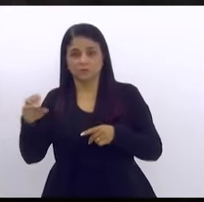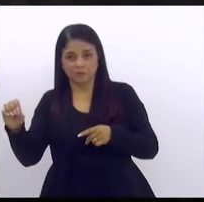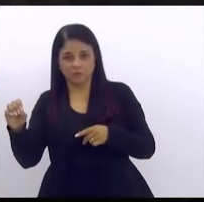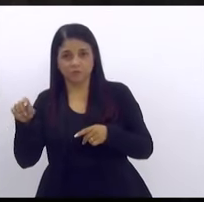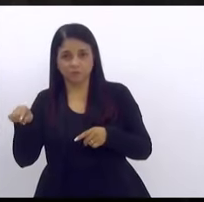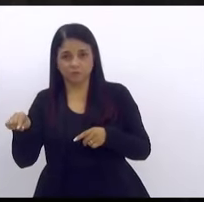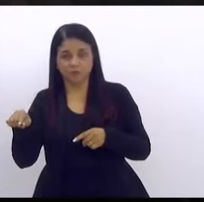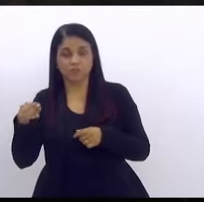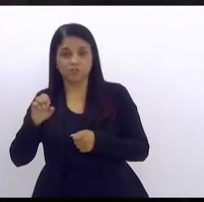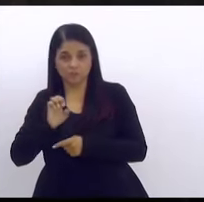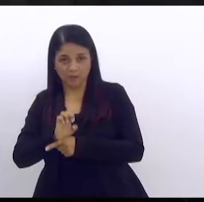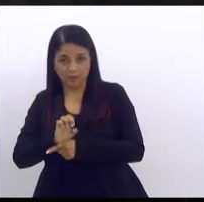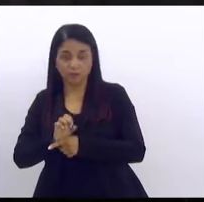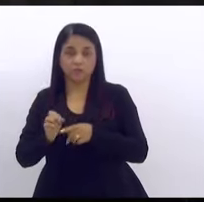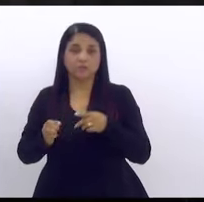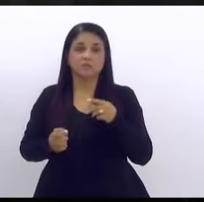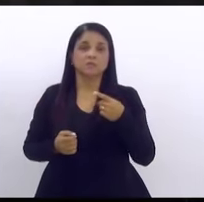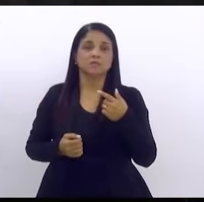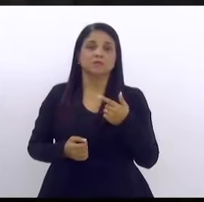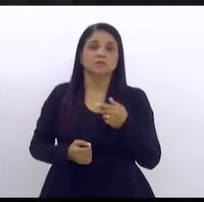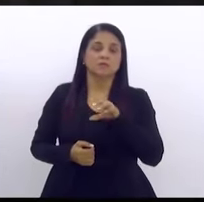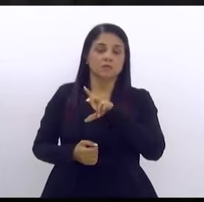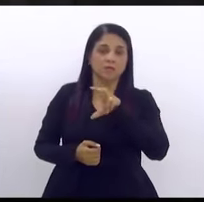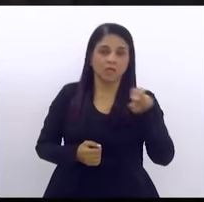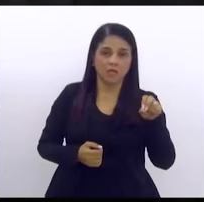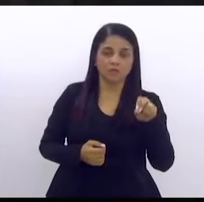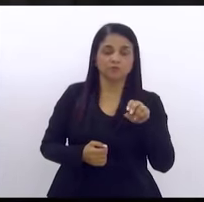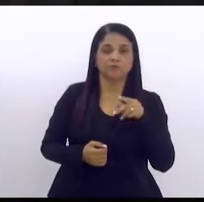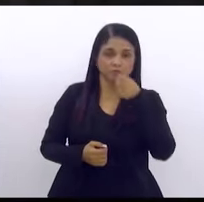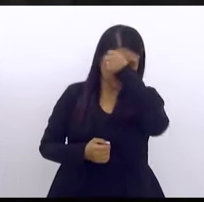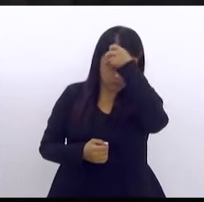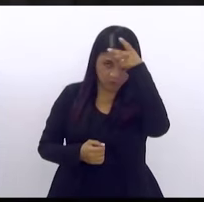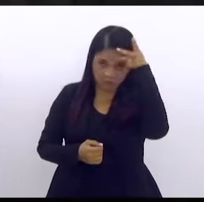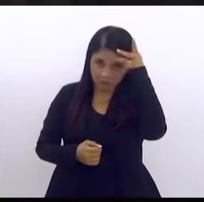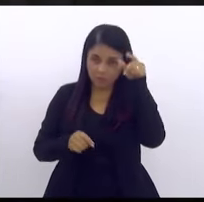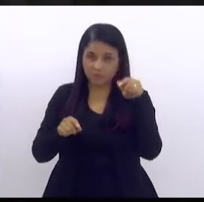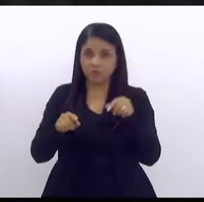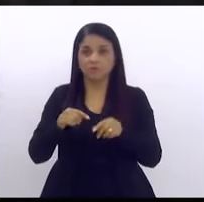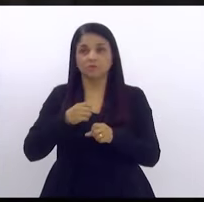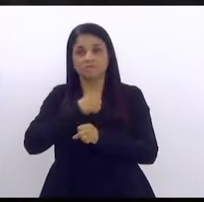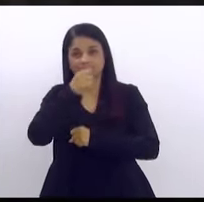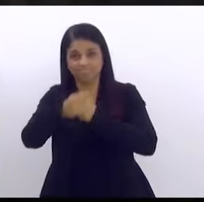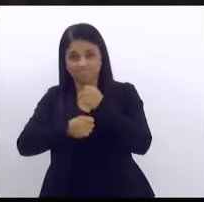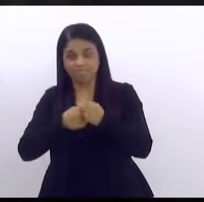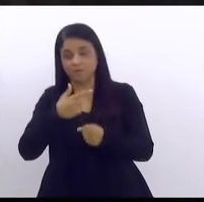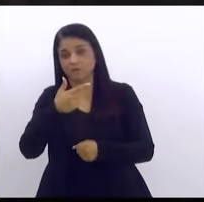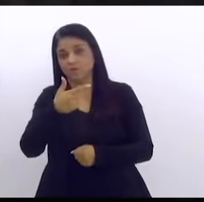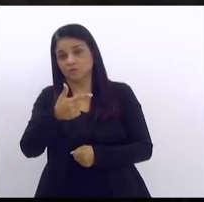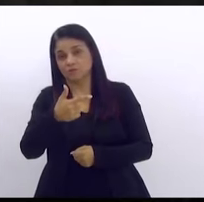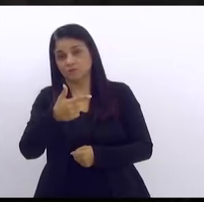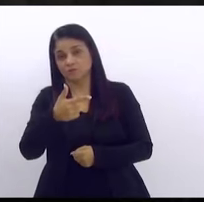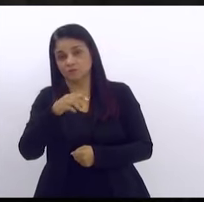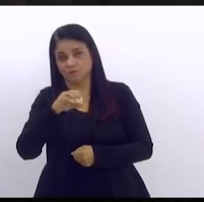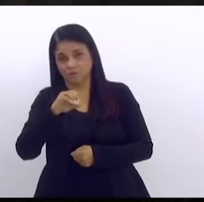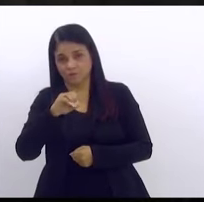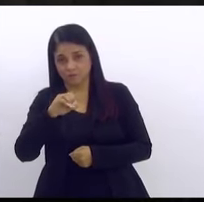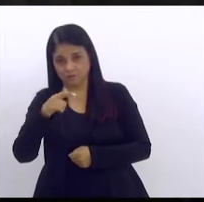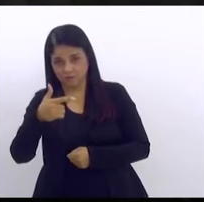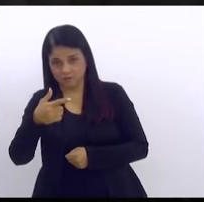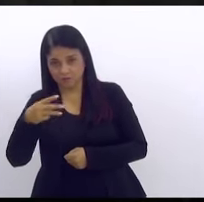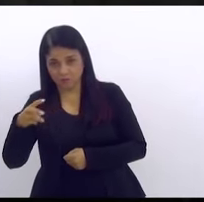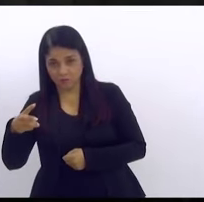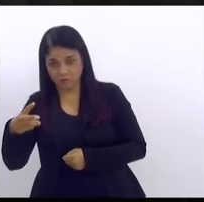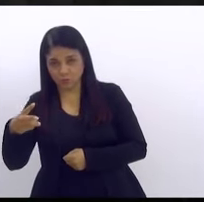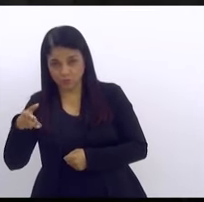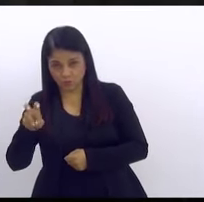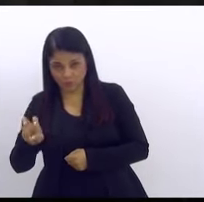em 24, porque em 25 vai ser 2,3, mais ou menos. Mas resistiu